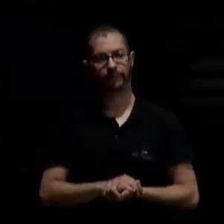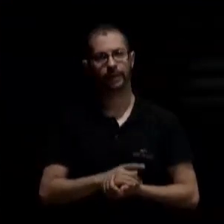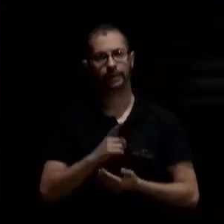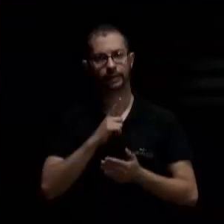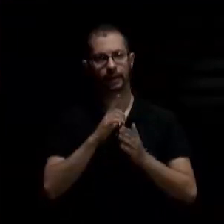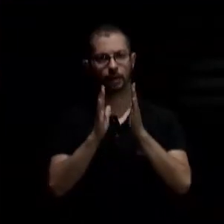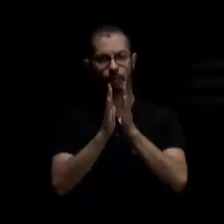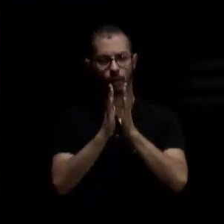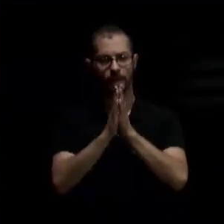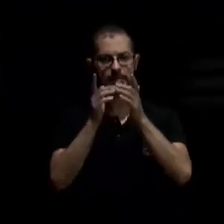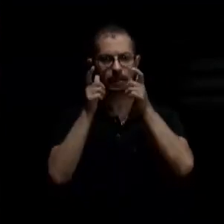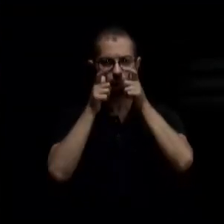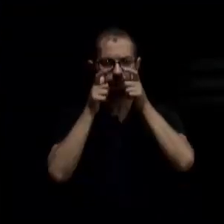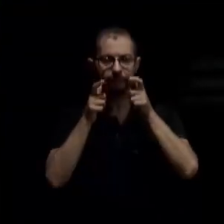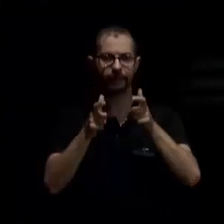interessante.